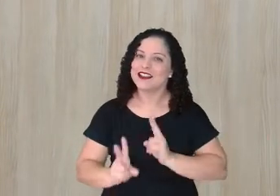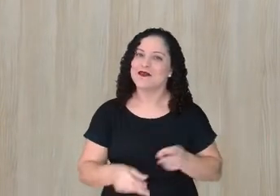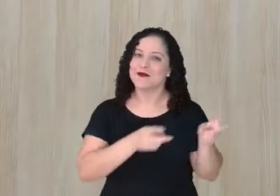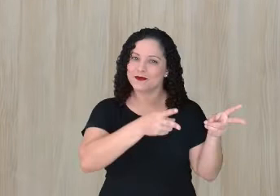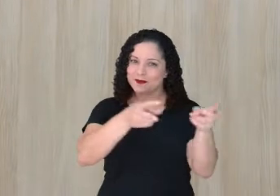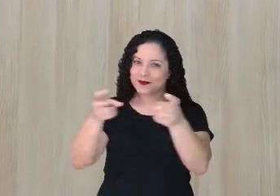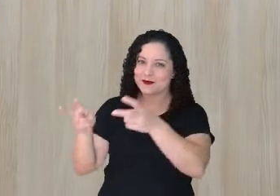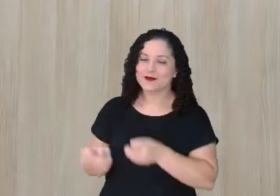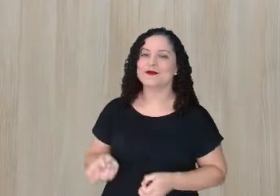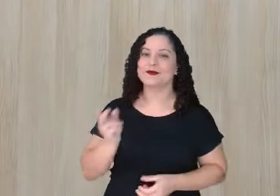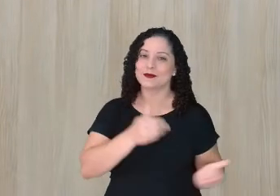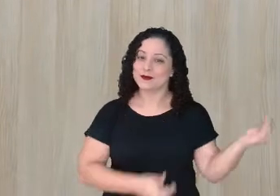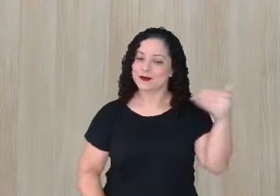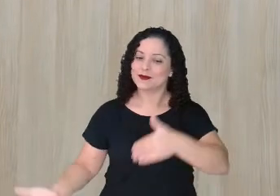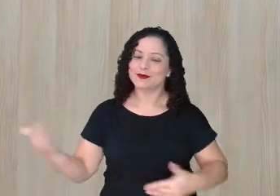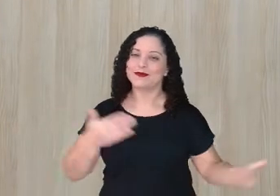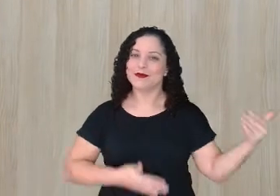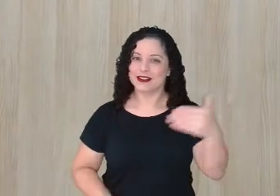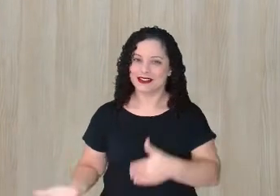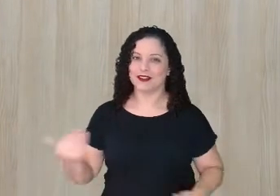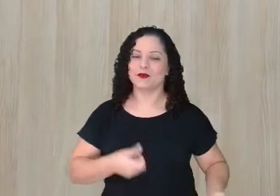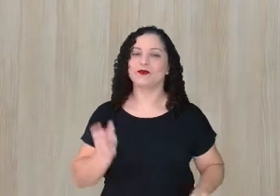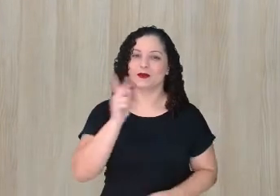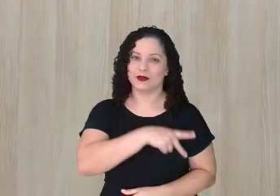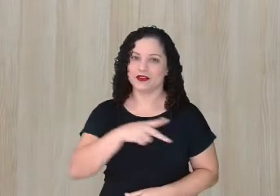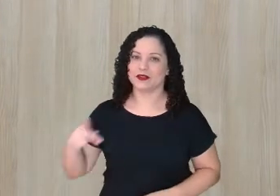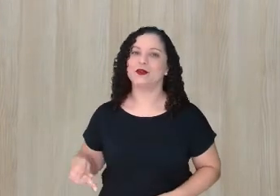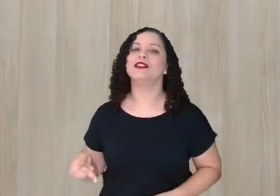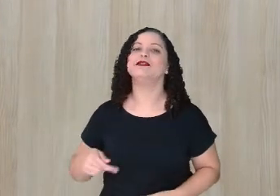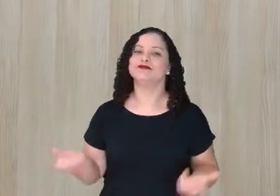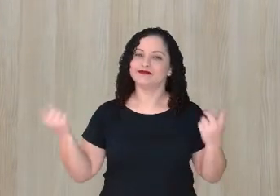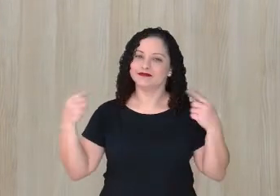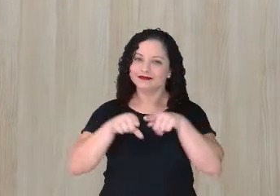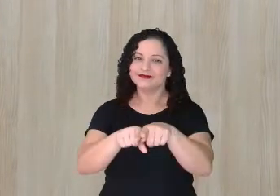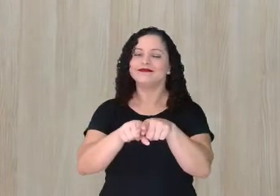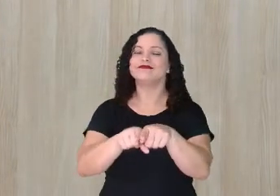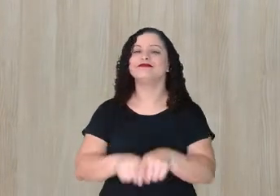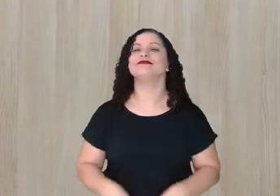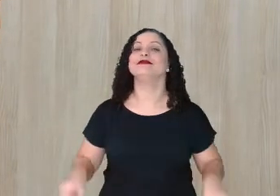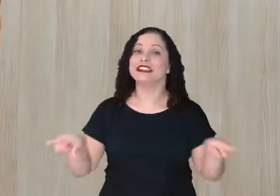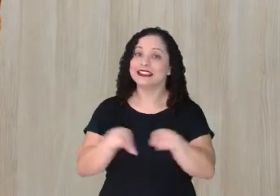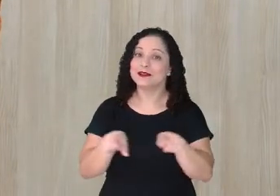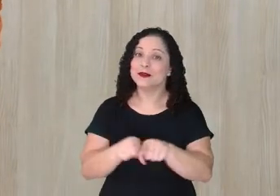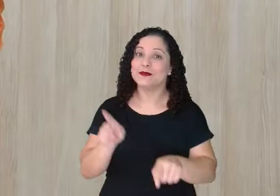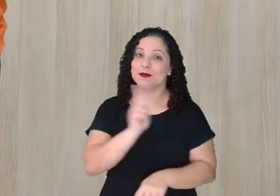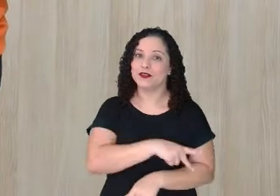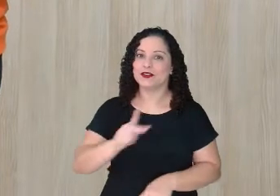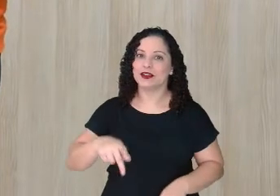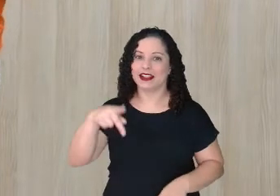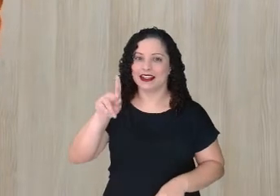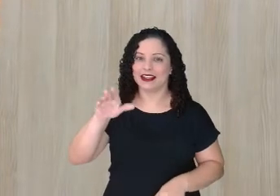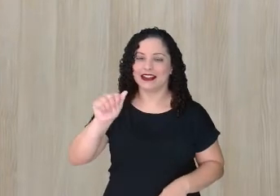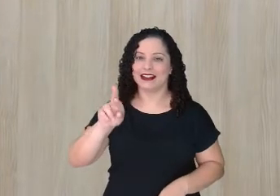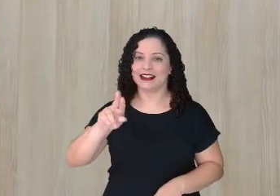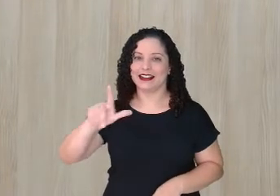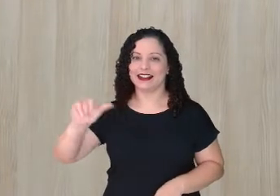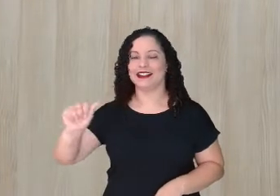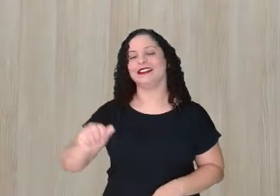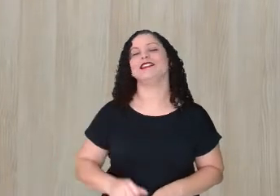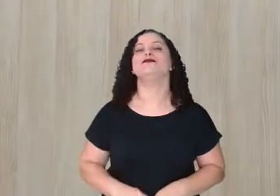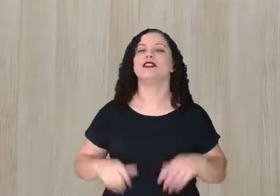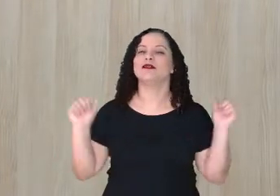aqui comigo também, é a minha outra parceira de trabalho. E Carla também. Então, nós estamos aqui